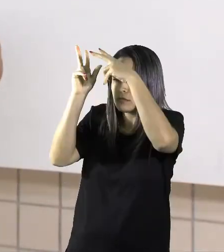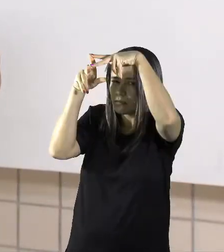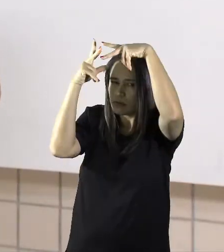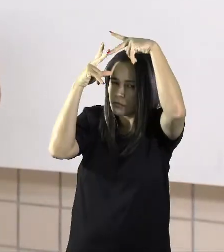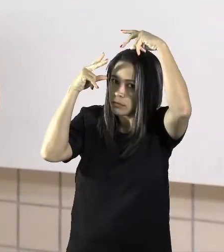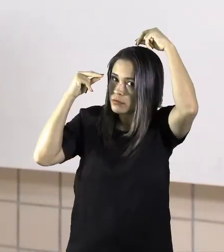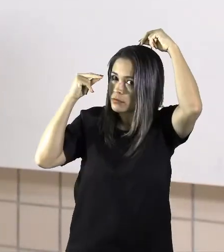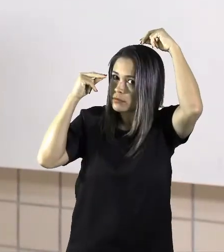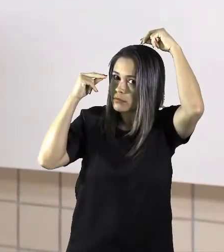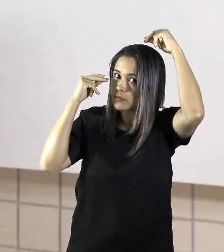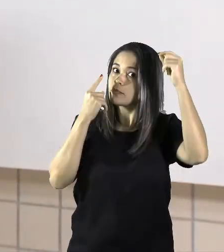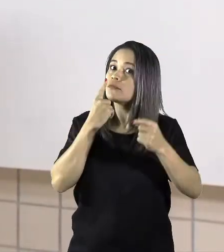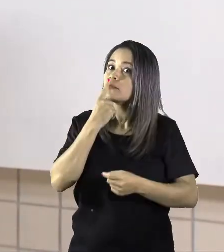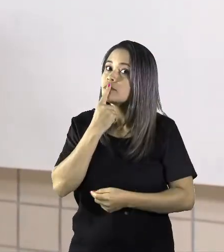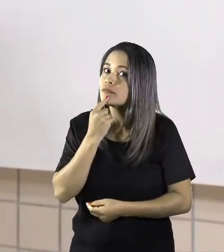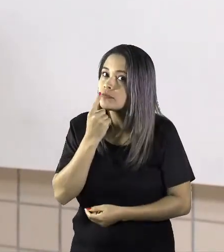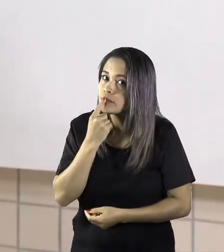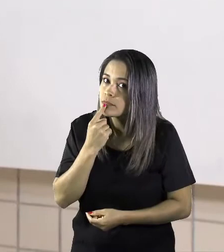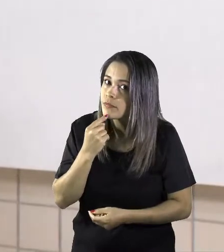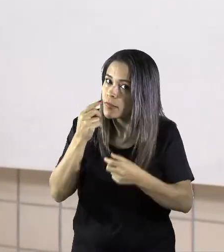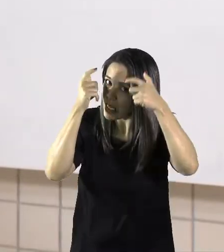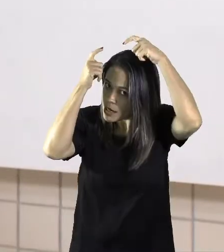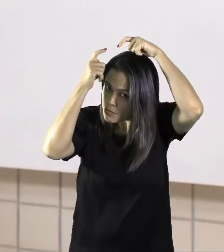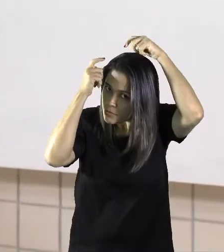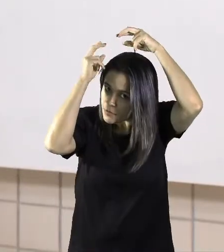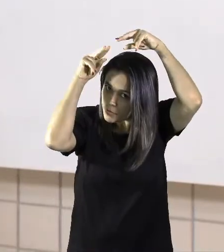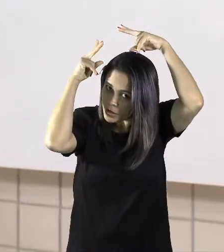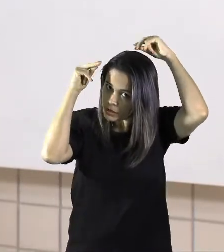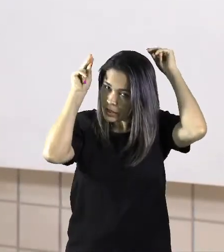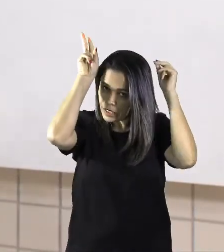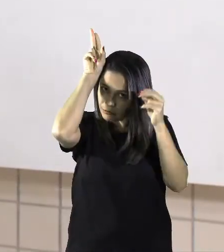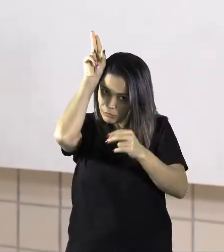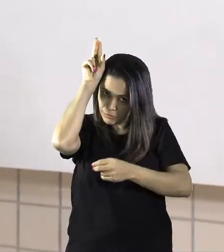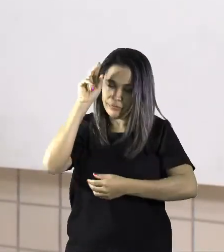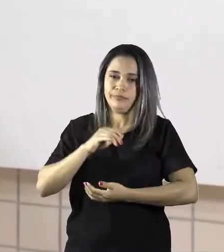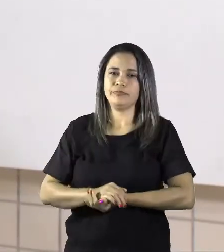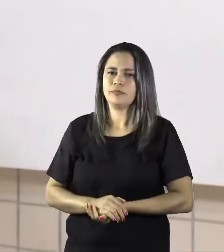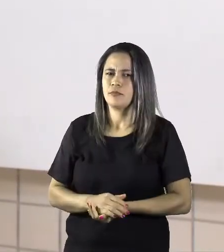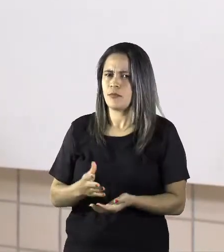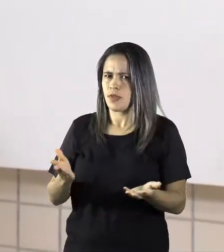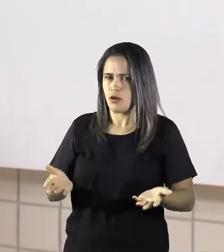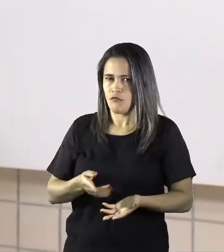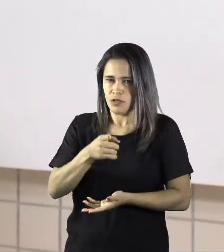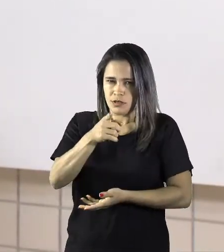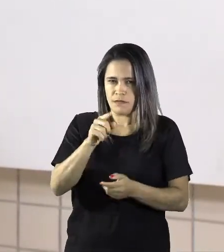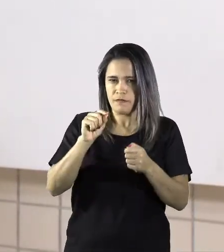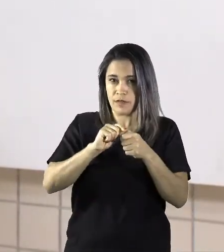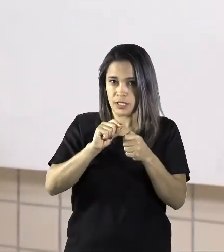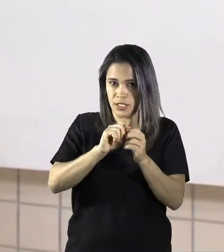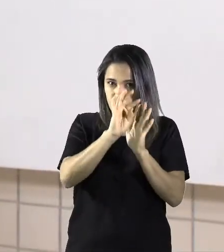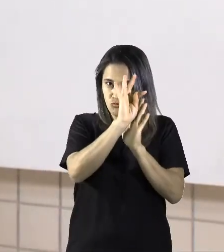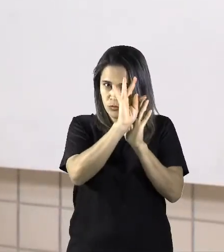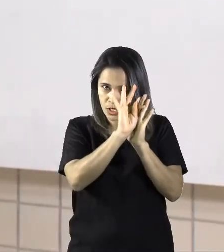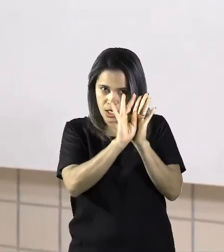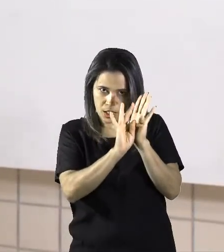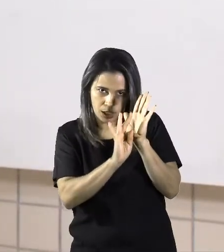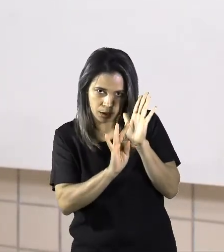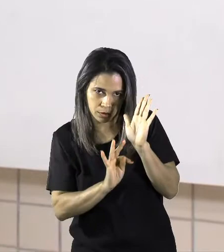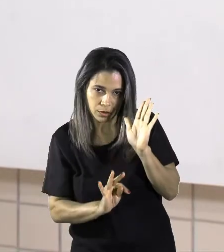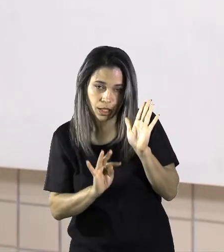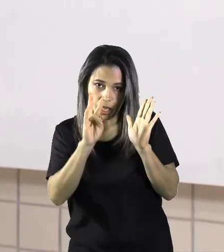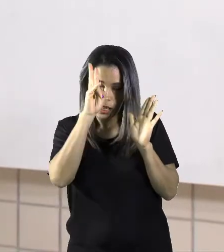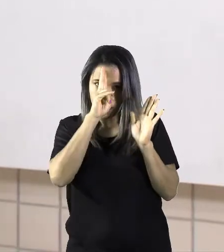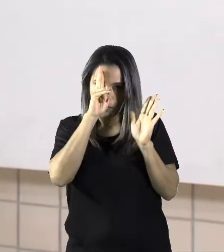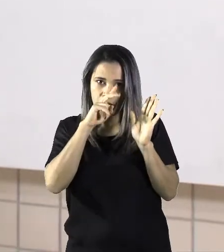fita vermelho na cabeça dela. Aí você agora vai fazer um texto, lembrando que o texto tem que ter